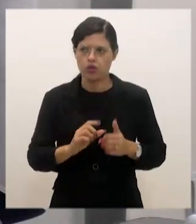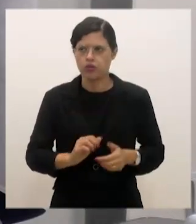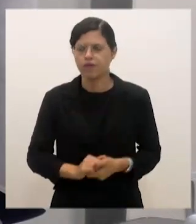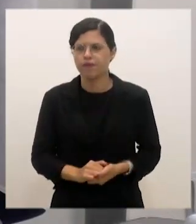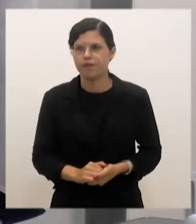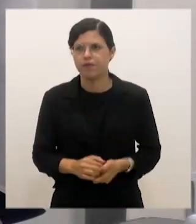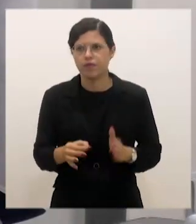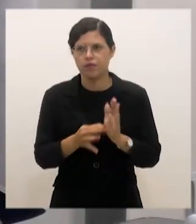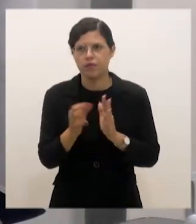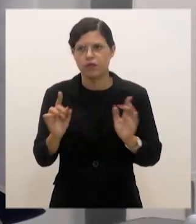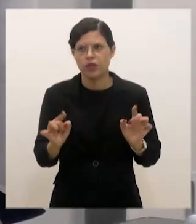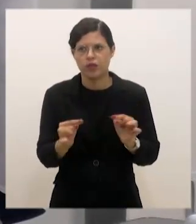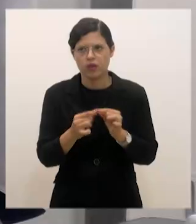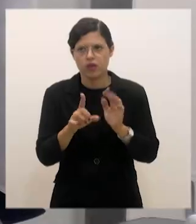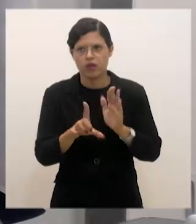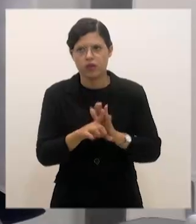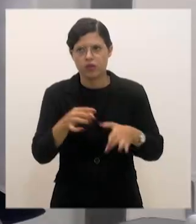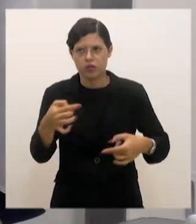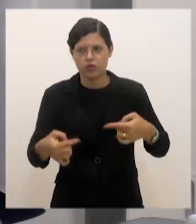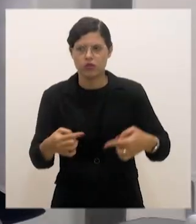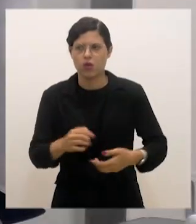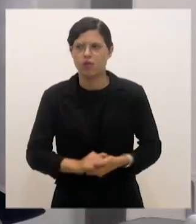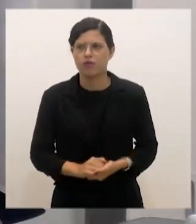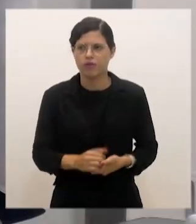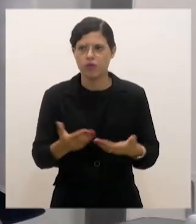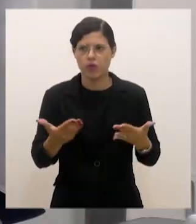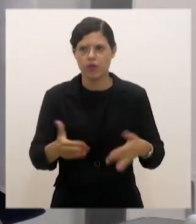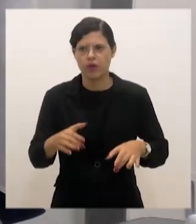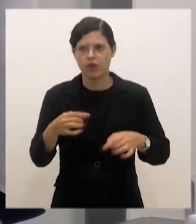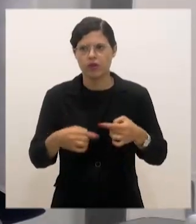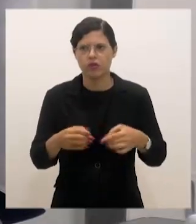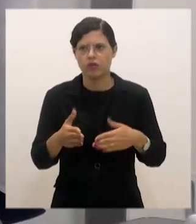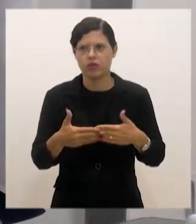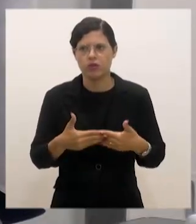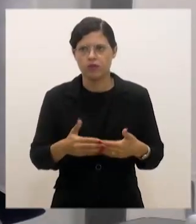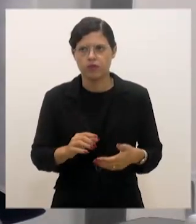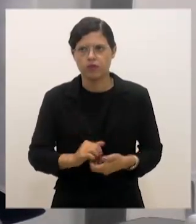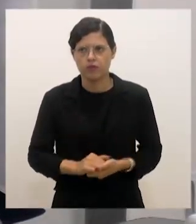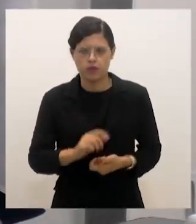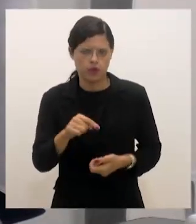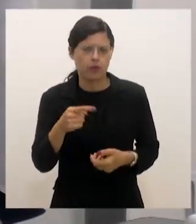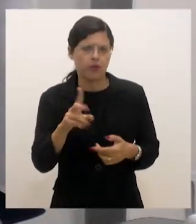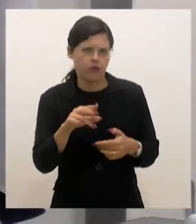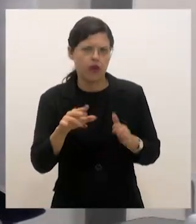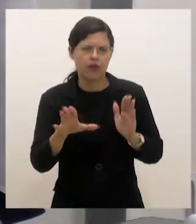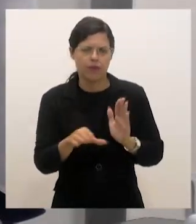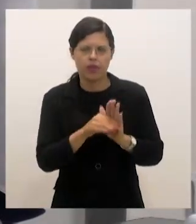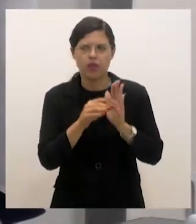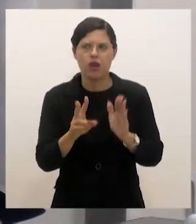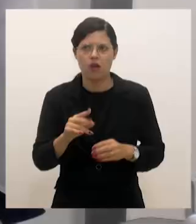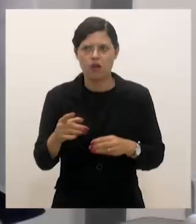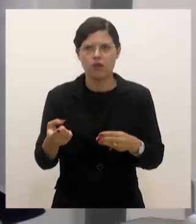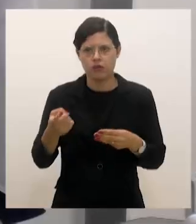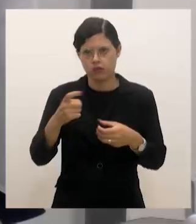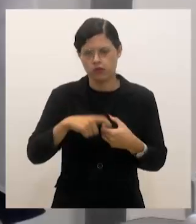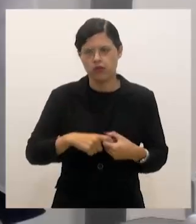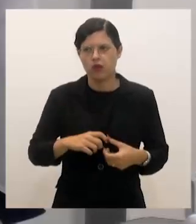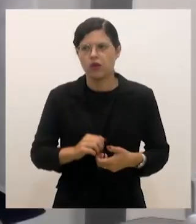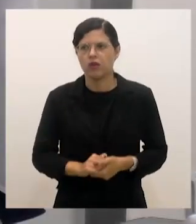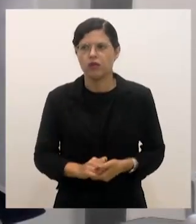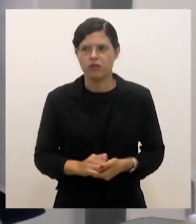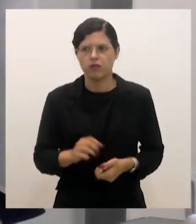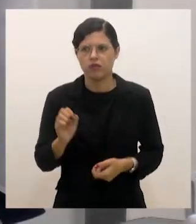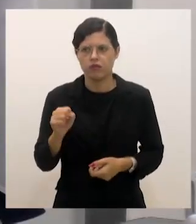Então, o parecer é pela legalidade em discussão. Não havendo quem queira discutir... Depois a gente vai emendar e vai voltar. Vai emendar, vai voltar, vai receber algumas emendas, inclusive